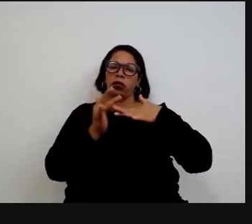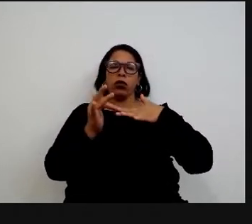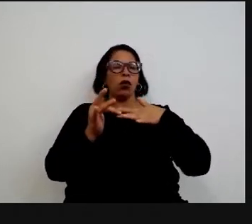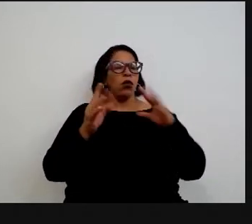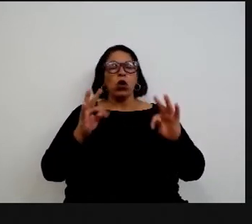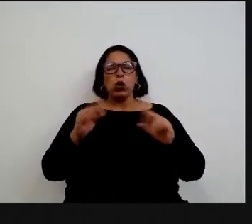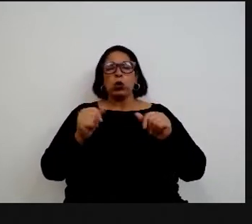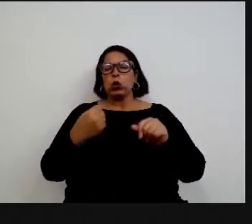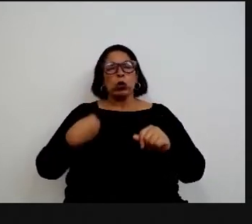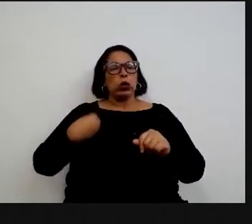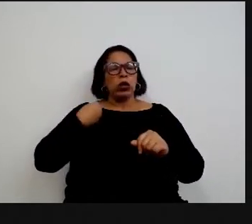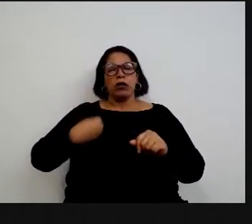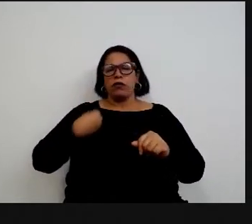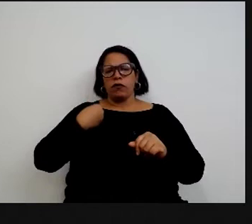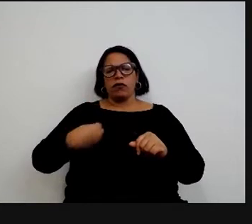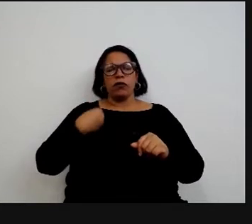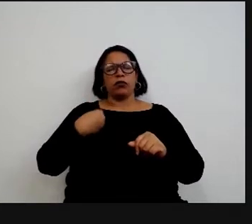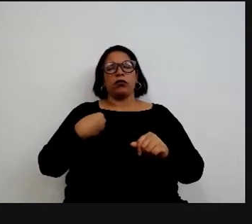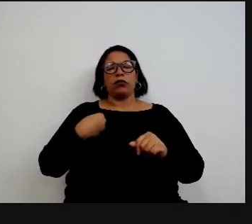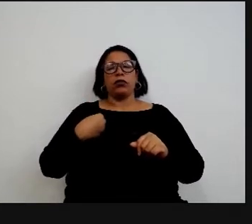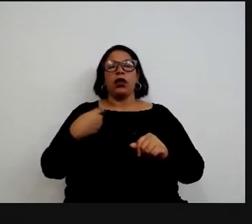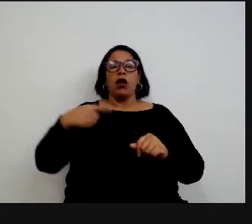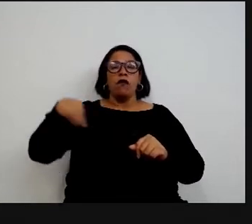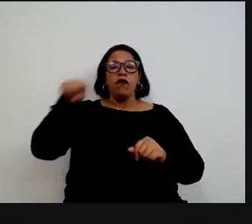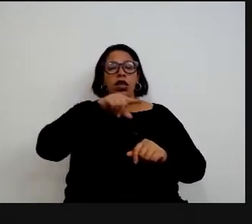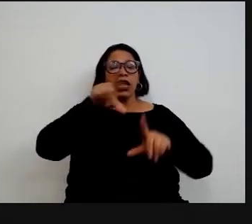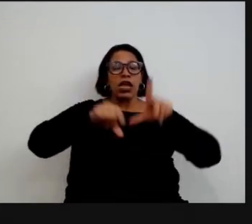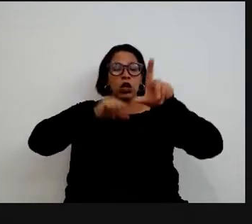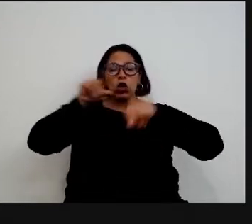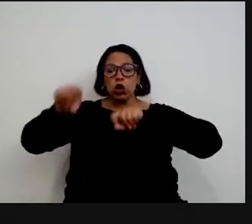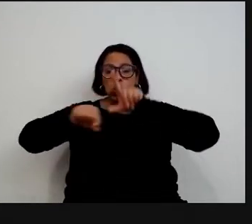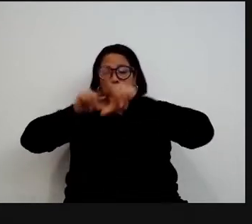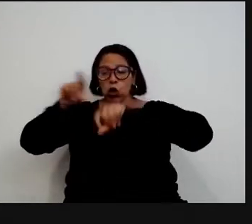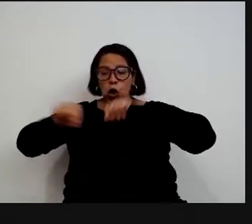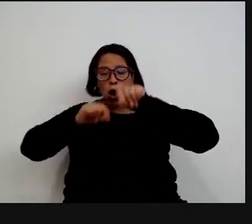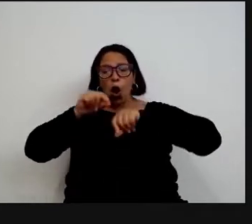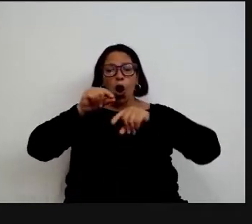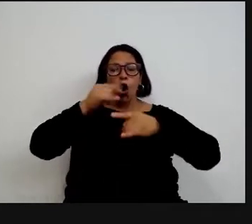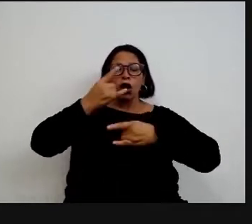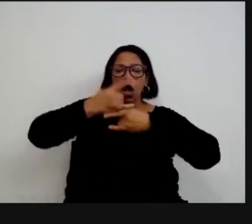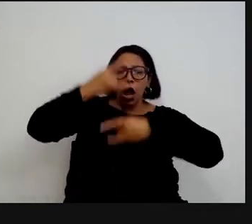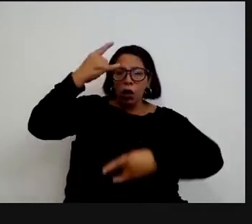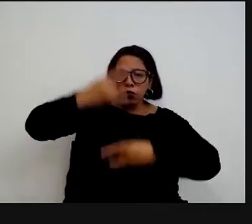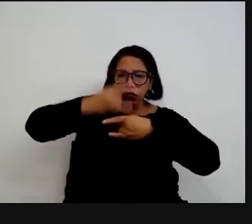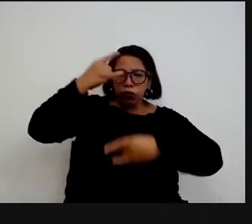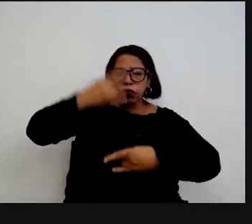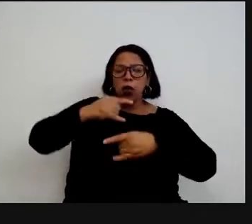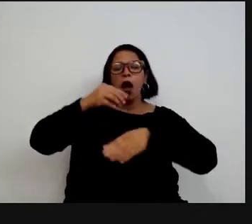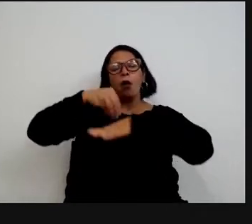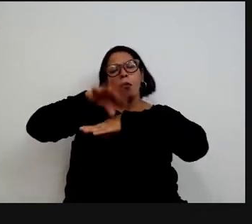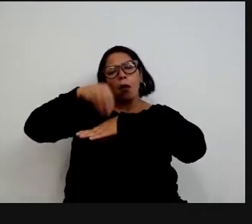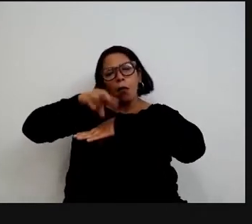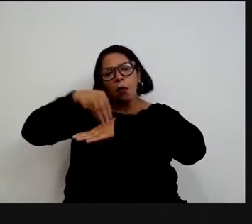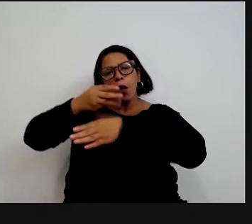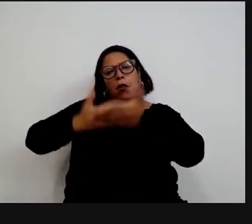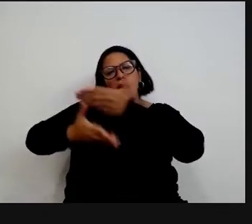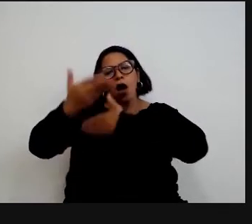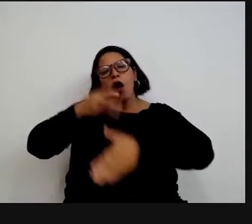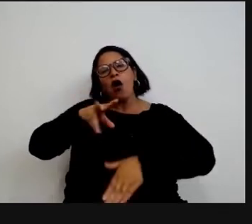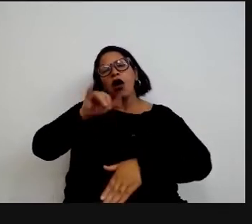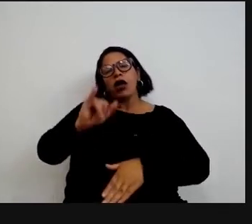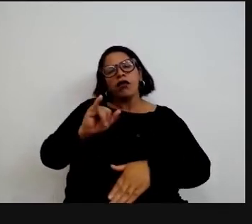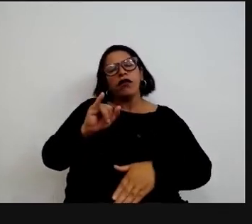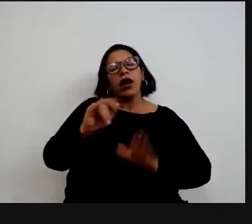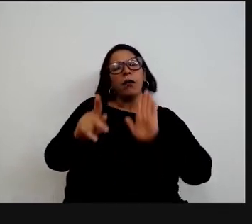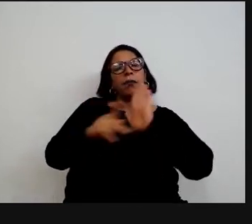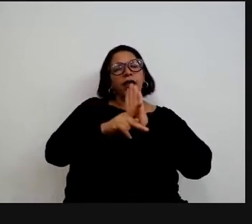como tudo na vida, né? Como tudo. O que você escolhe, né, e vivenciar e compartilhar é aquilo que vai,